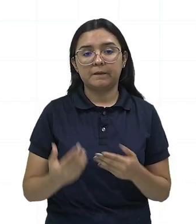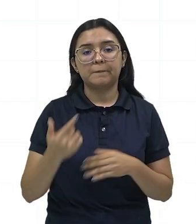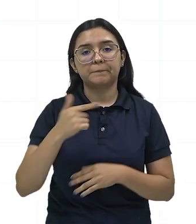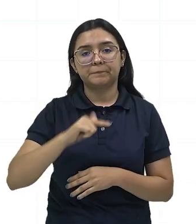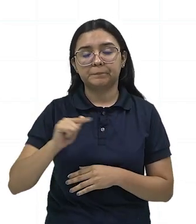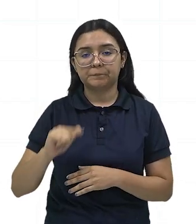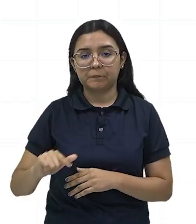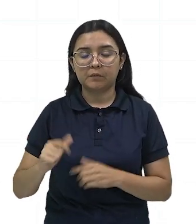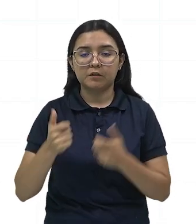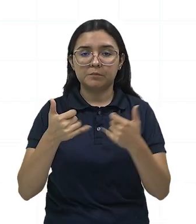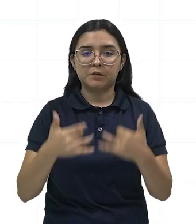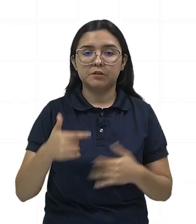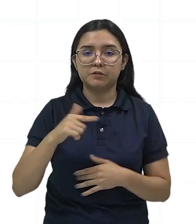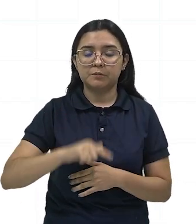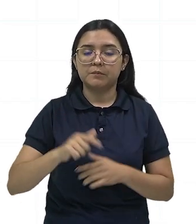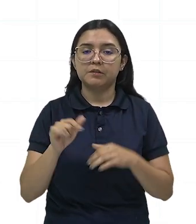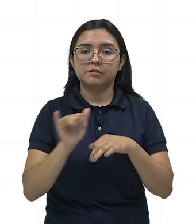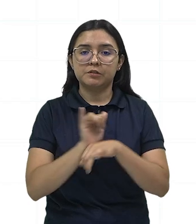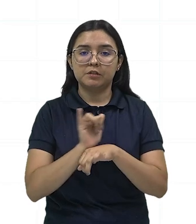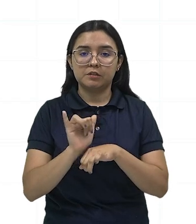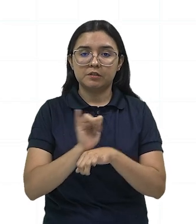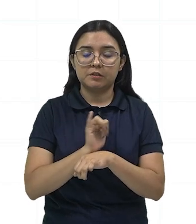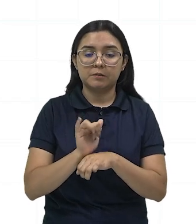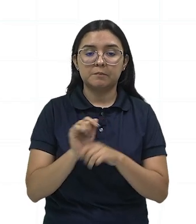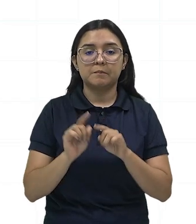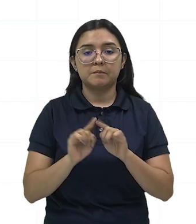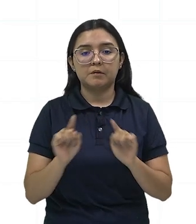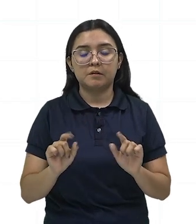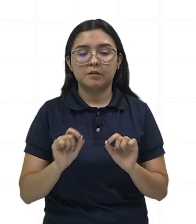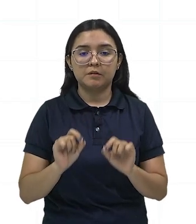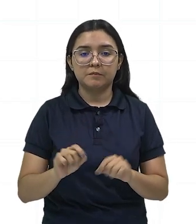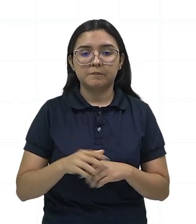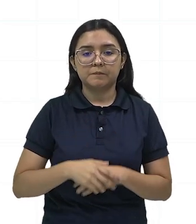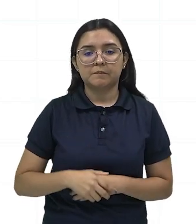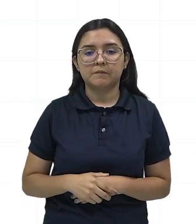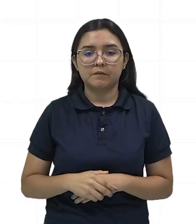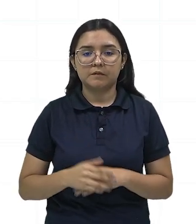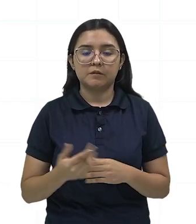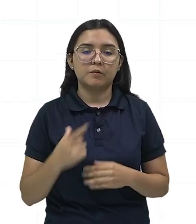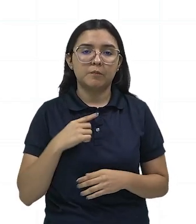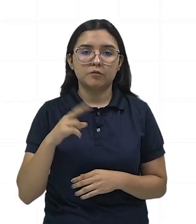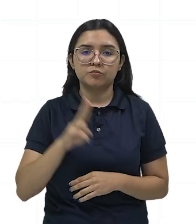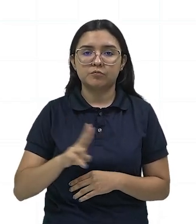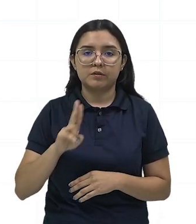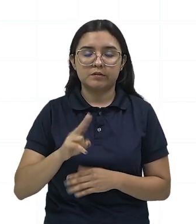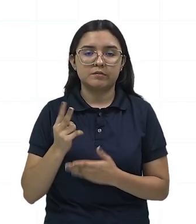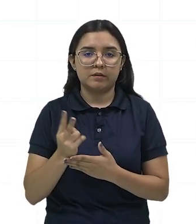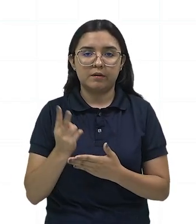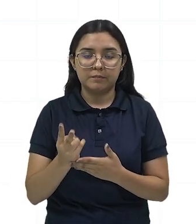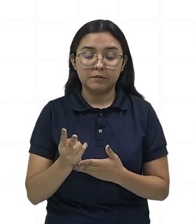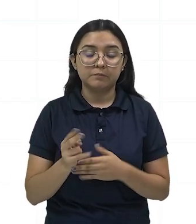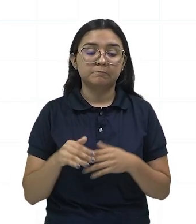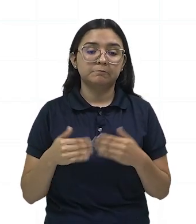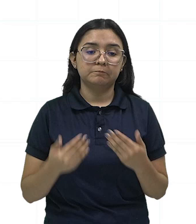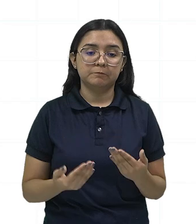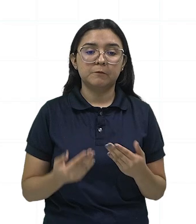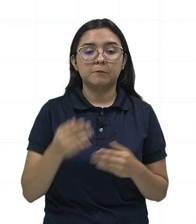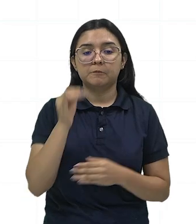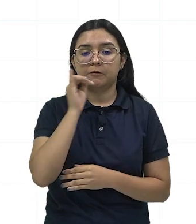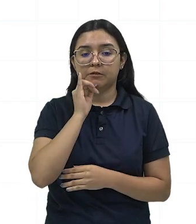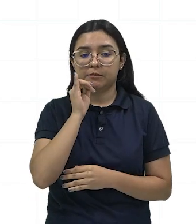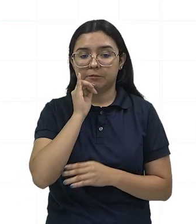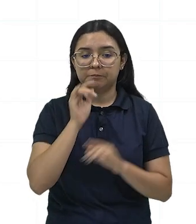ela é uma estratégia, mas ela não deve ser usada de forma abusiva. No nosso exemplo,